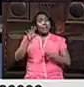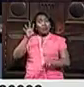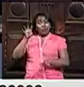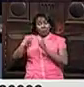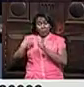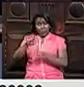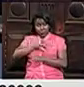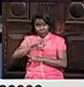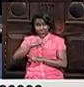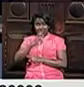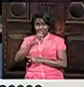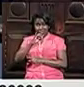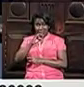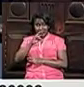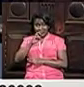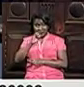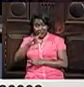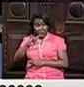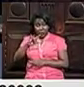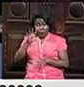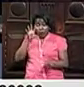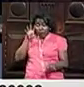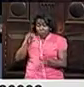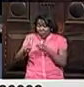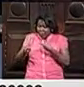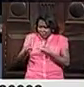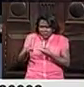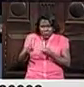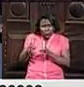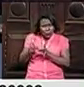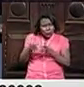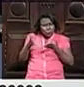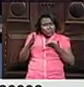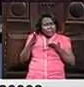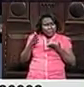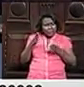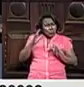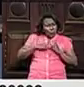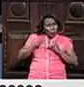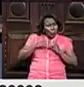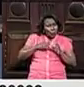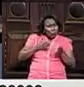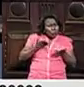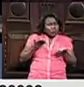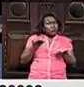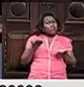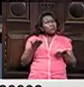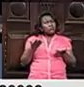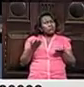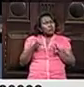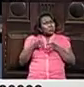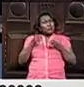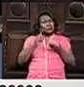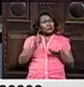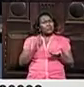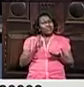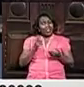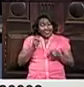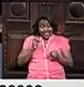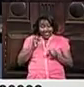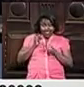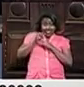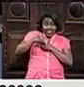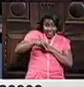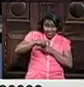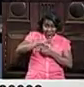civis seja algo que integre o concurso. O ingresso na Polícia Civil